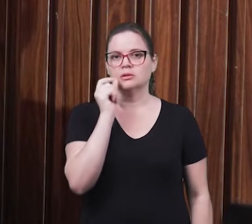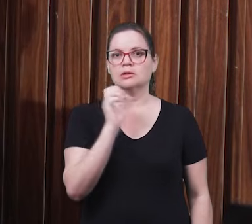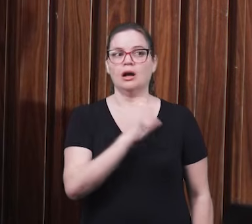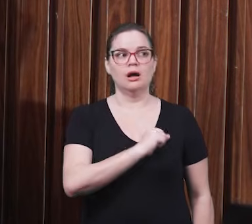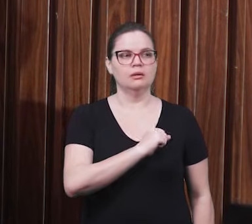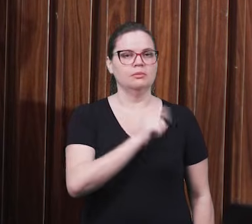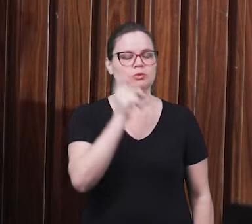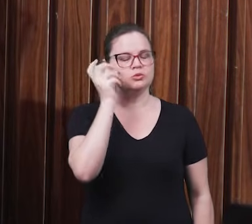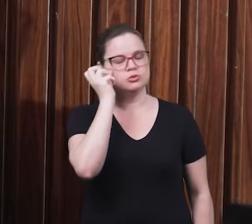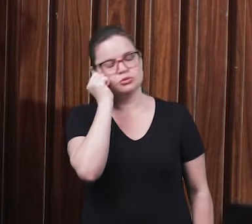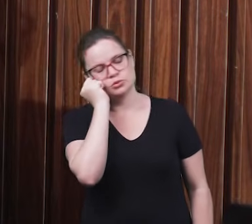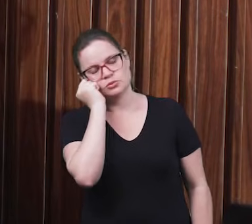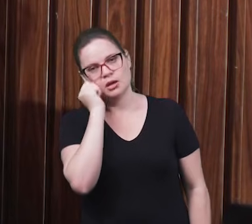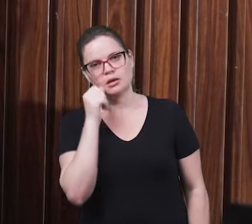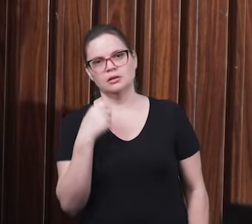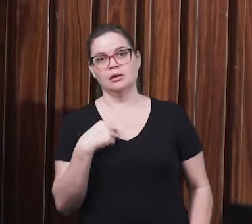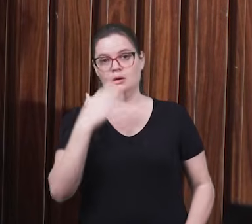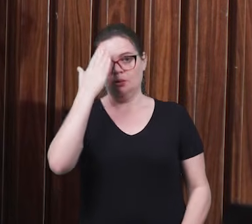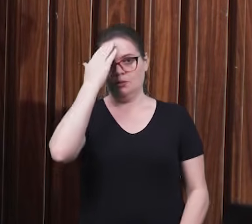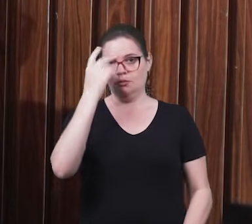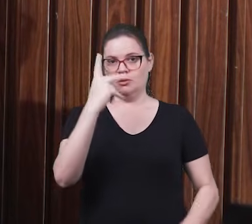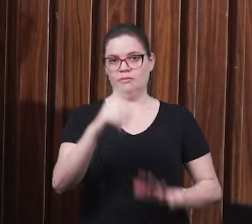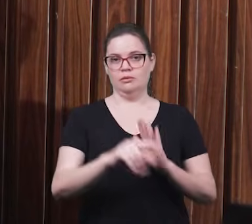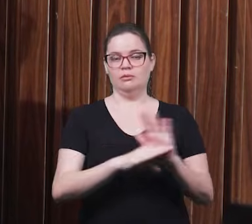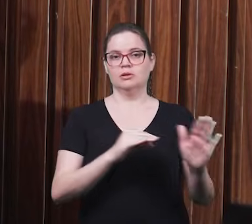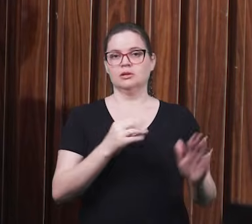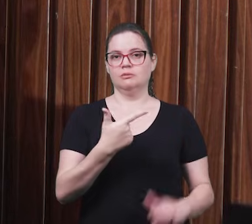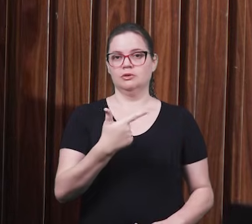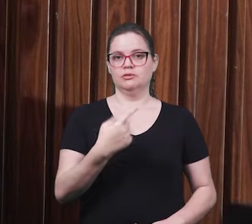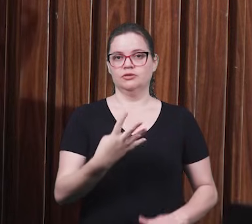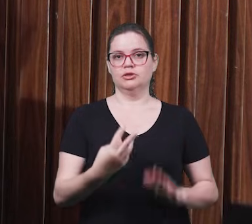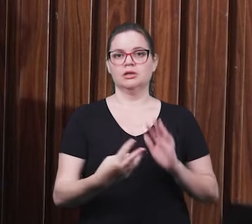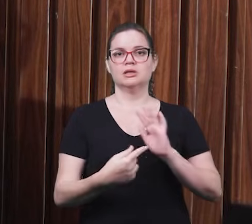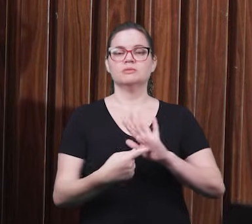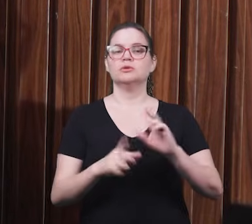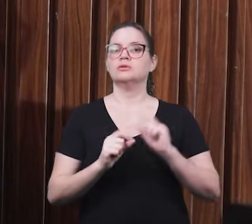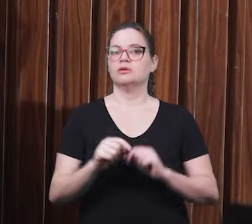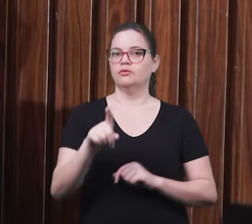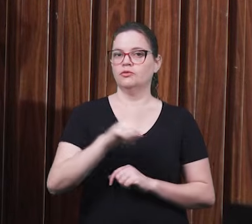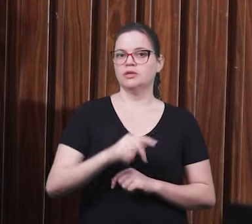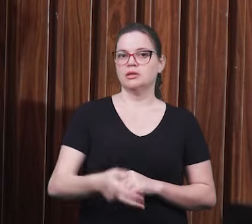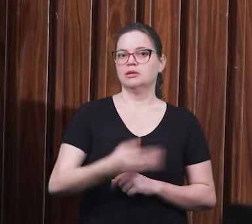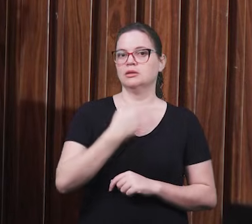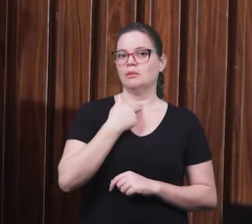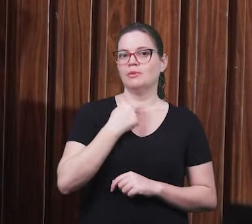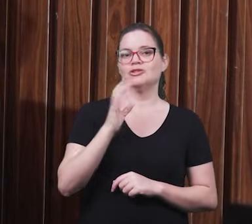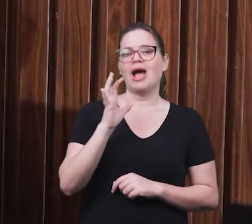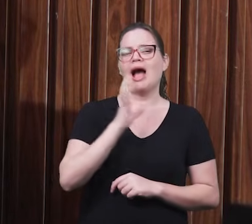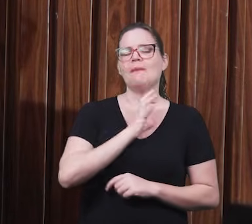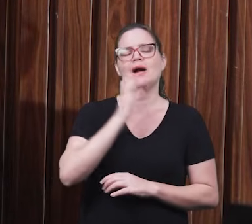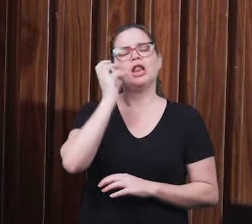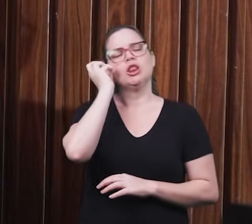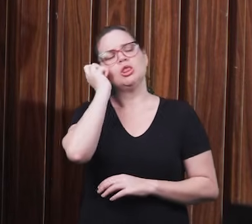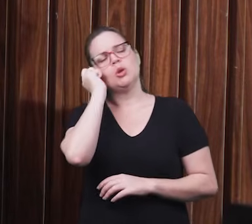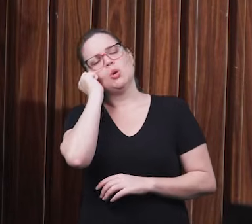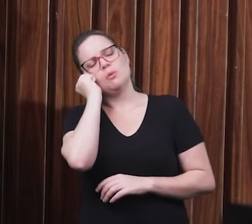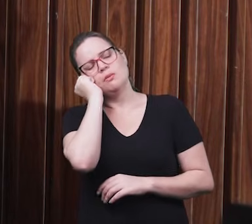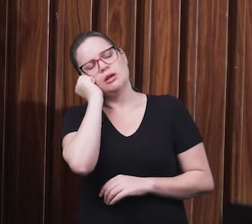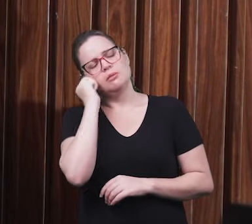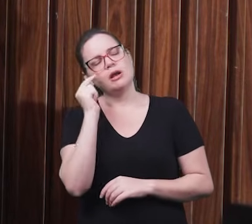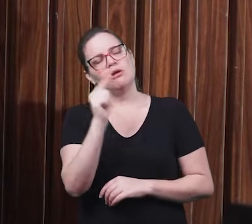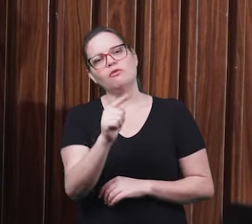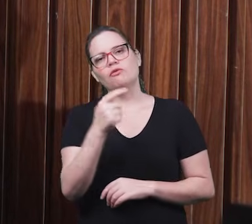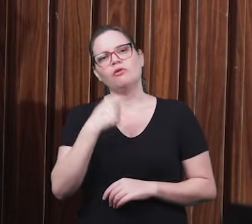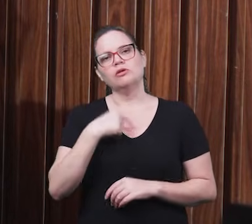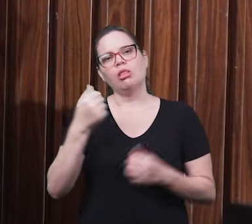sono, é interessante, que a palavra diz assim, lá em Provérbios 20:13, não ames o sono para que não empobreças. Aqui o sentido é espiritual,